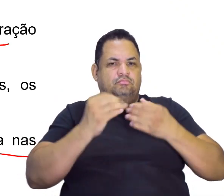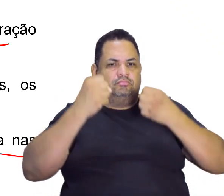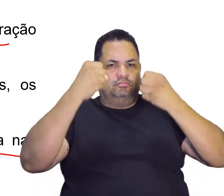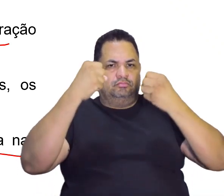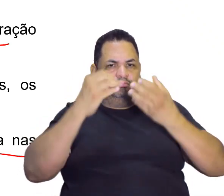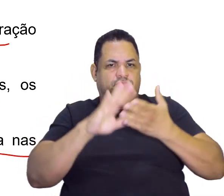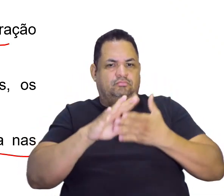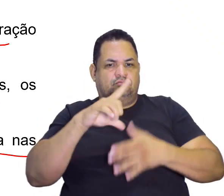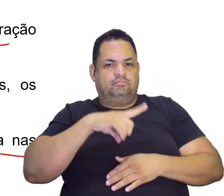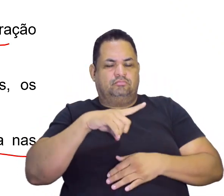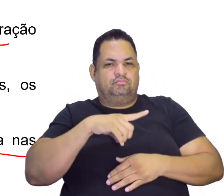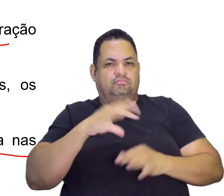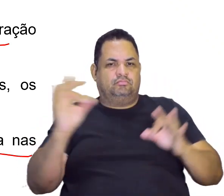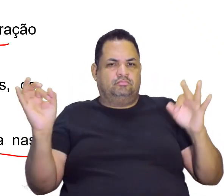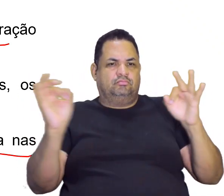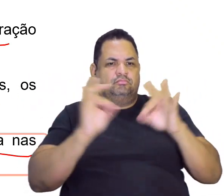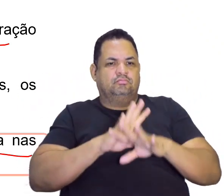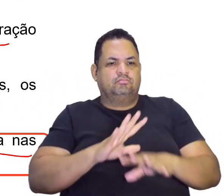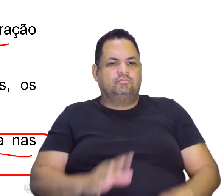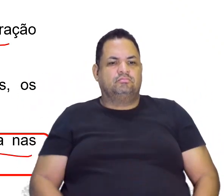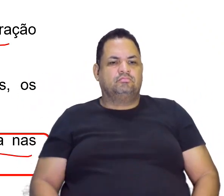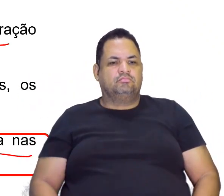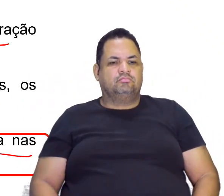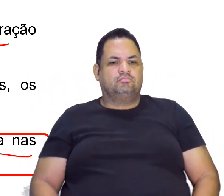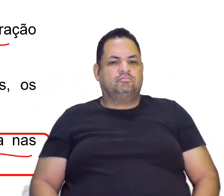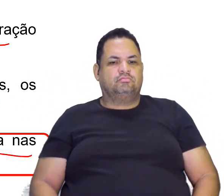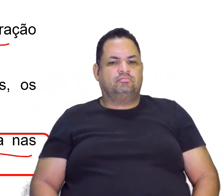banheira, nós chegamos à conclusão que